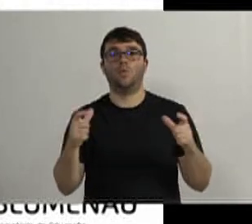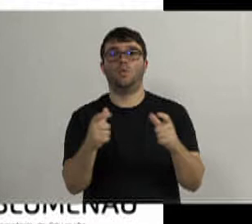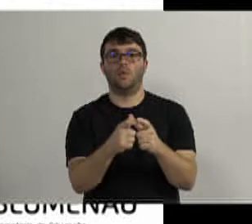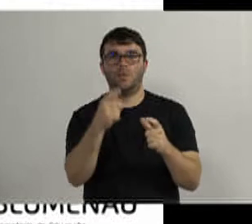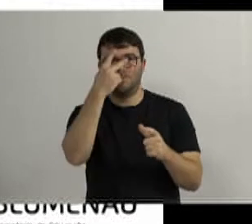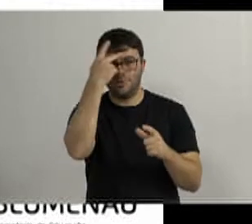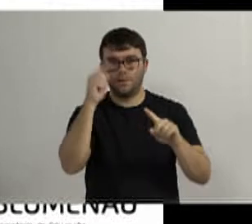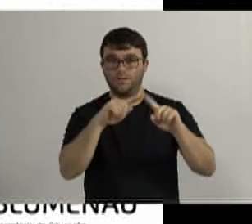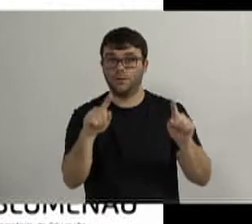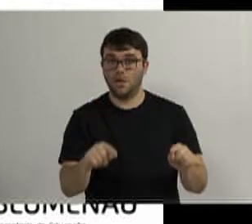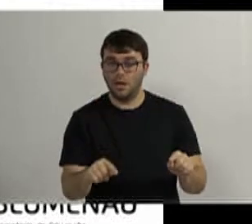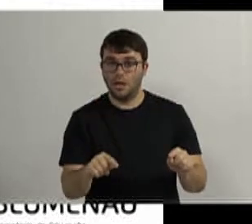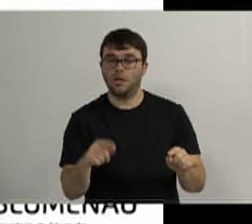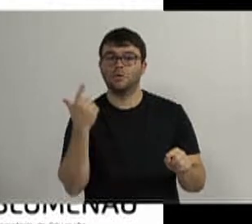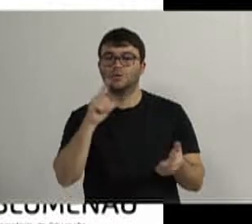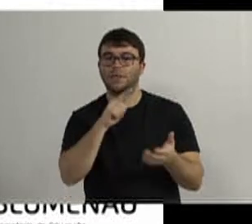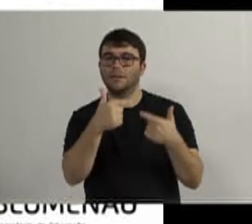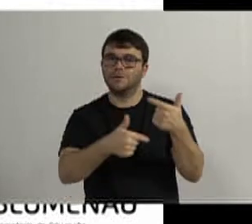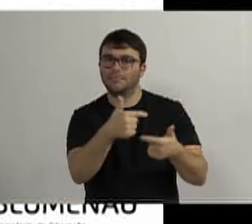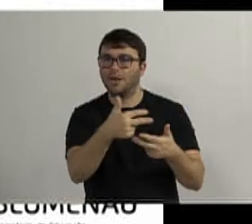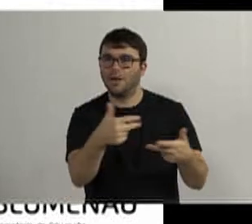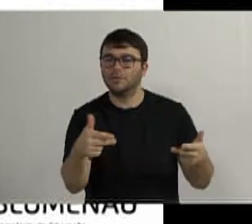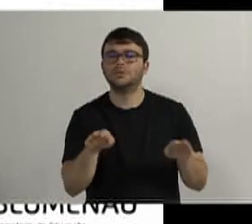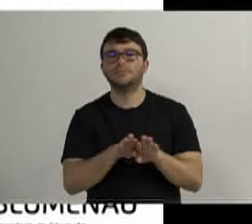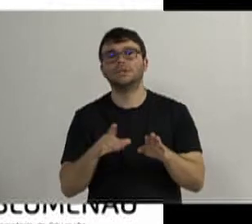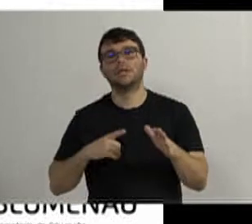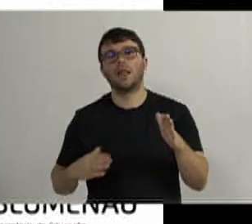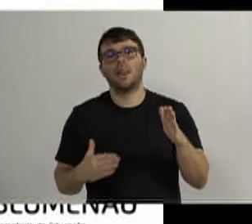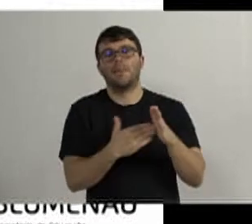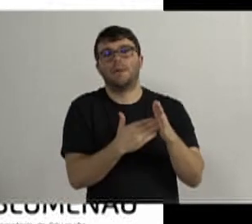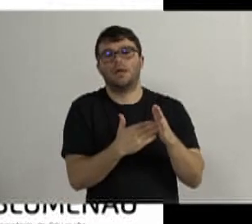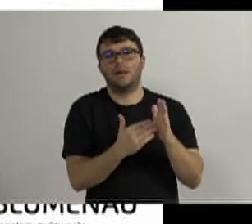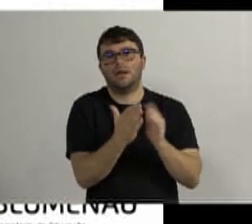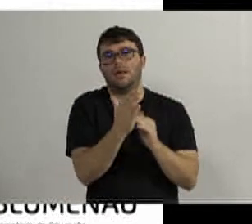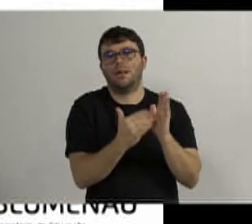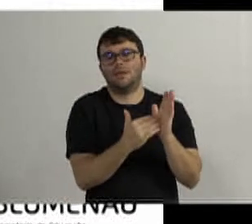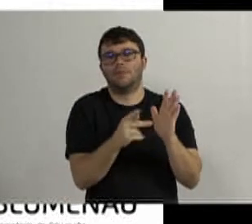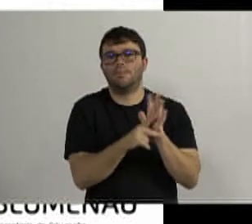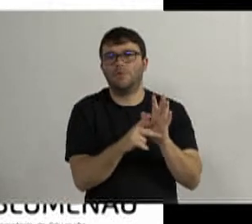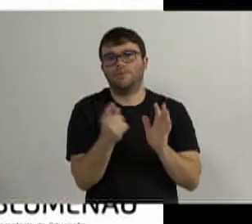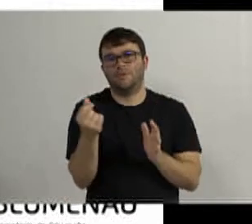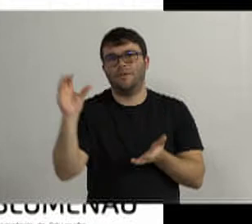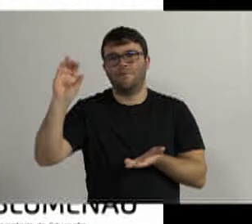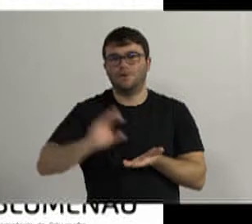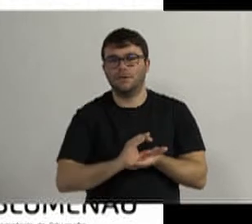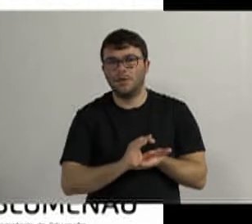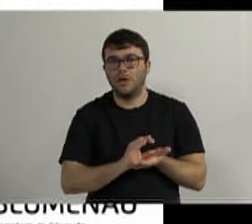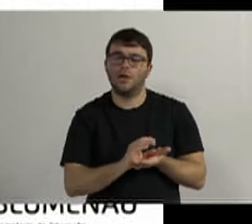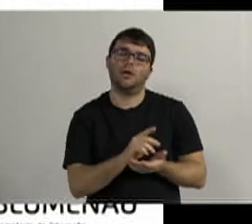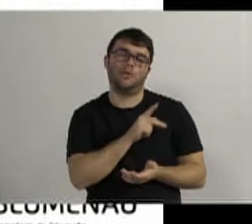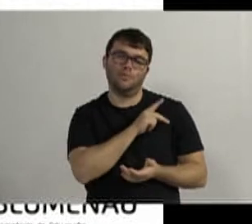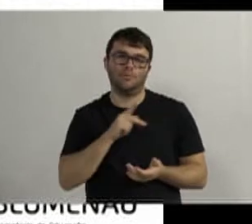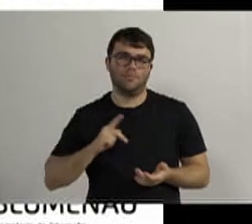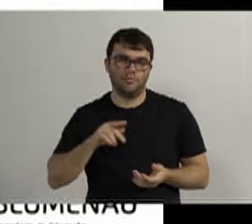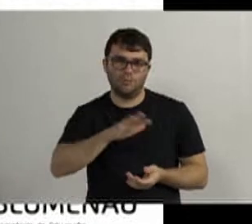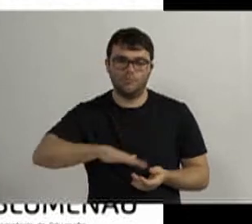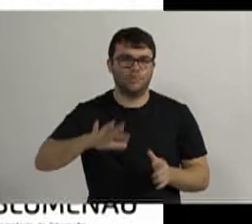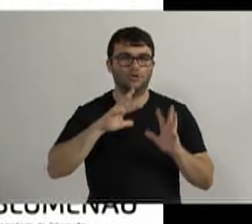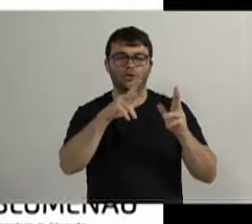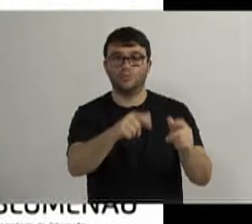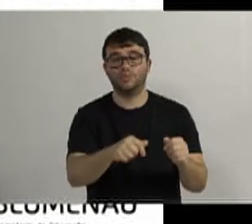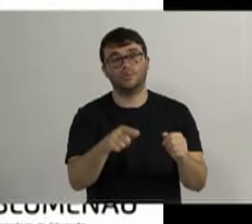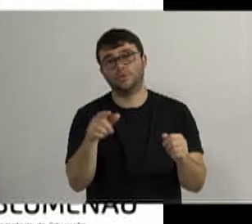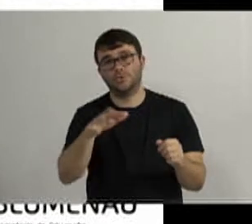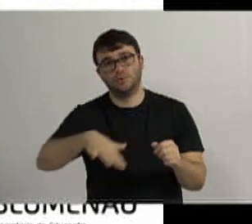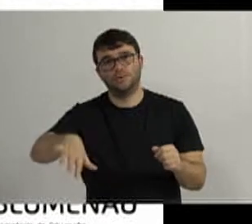há também uma questão da limitação orçamentária e financeira que atinge todo o município era pública e não é muita